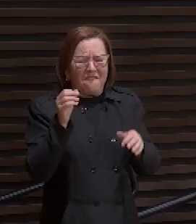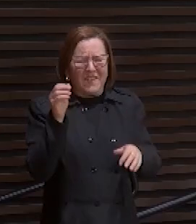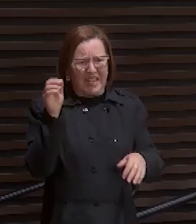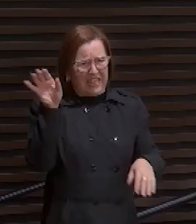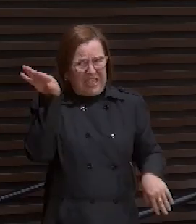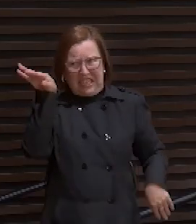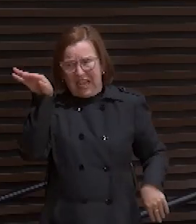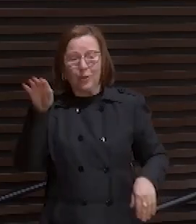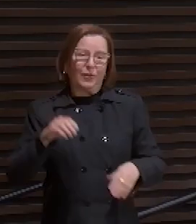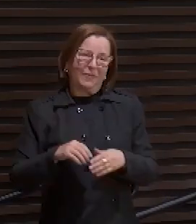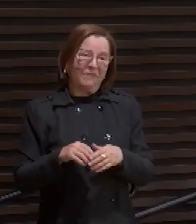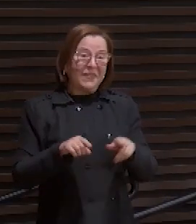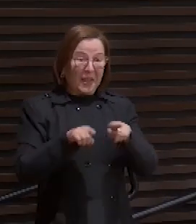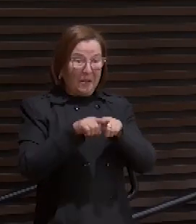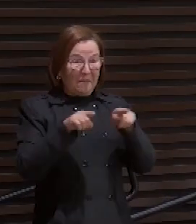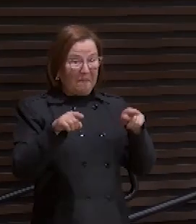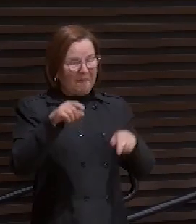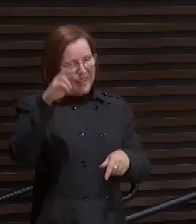Mas o Senhor